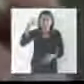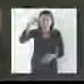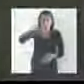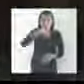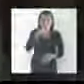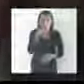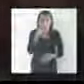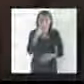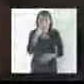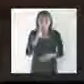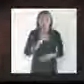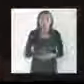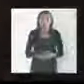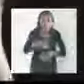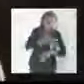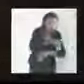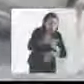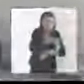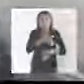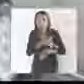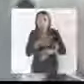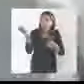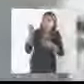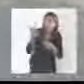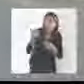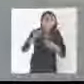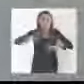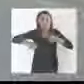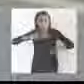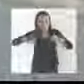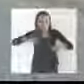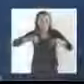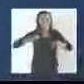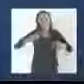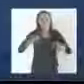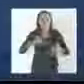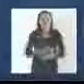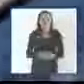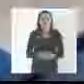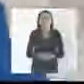aqui no Quatraque, jogando bola na rua, empinando pipa, andando de bicicleta.